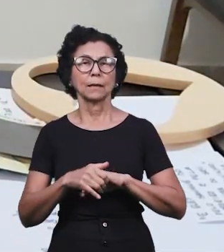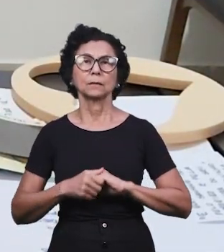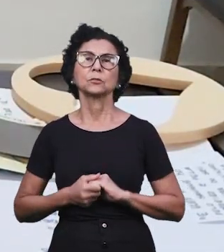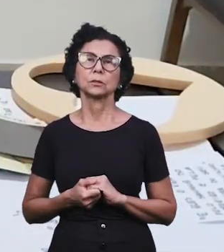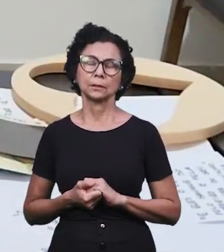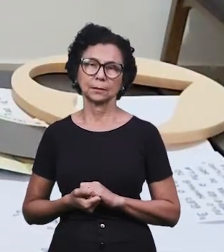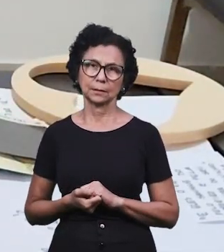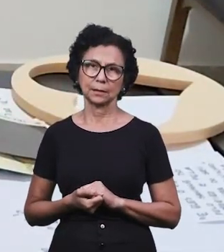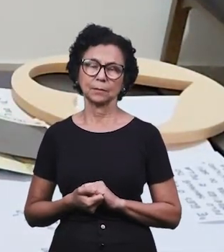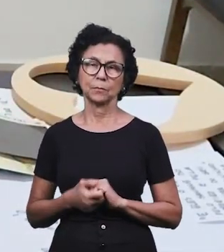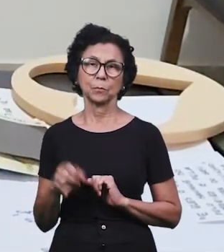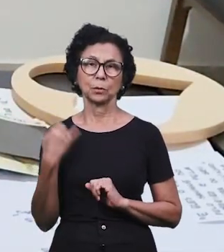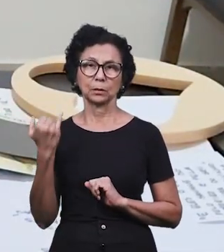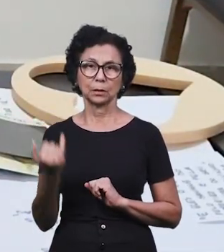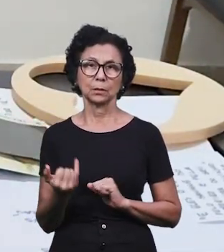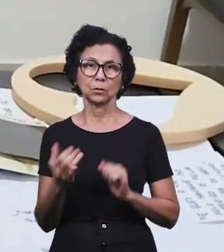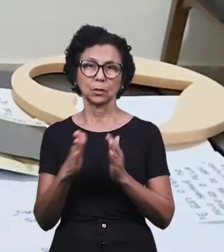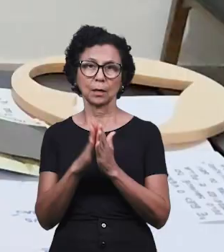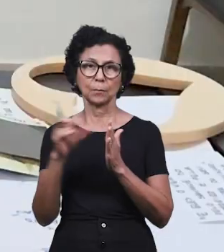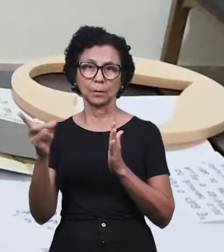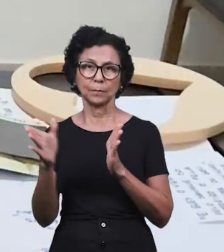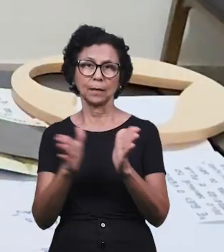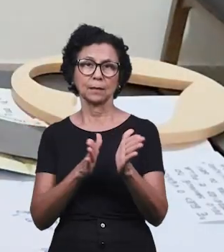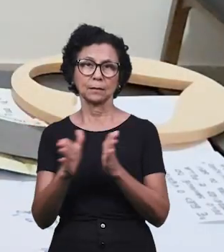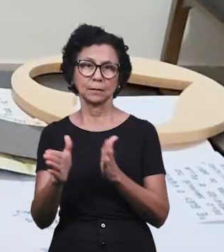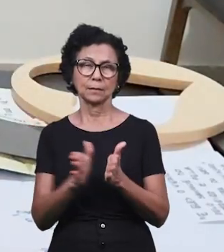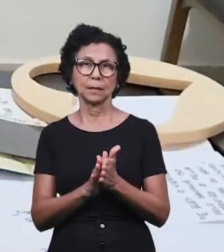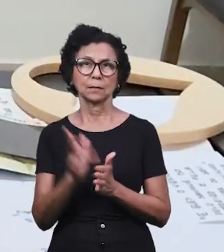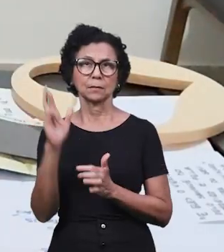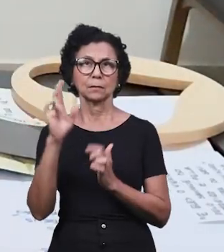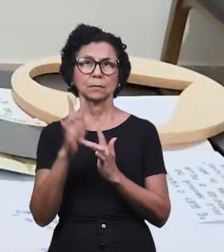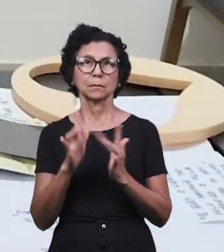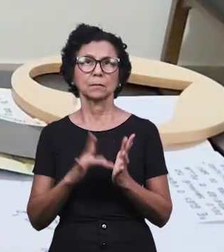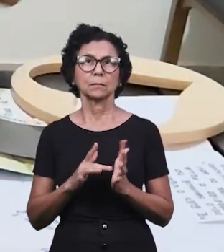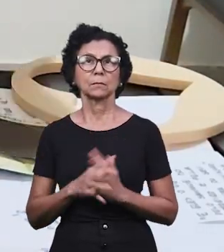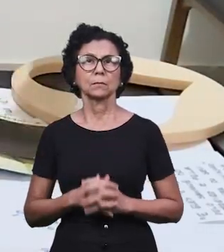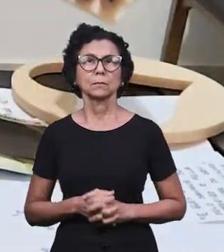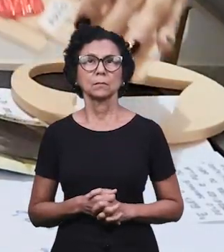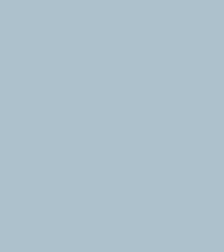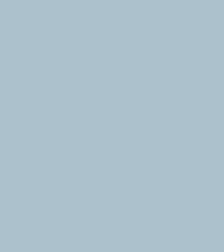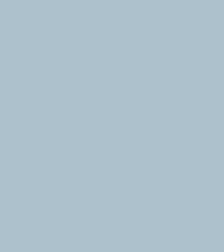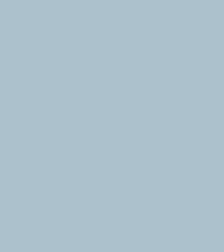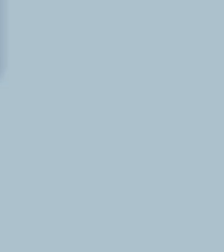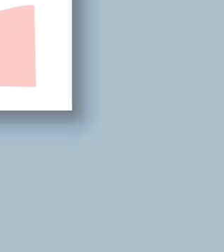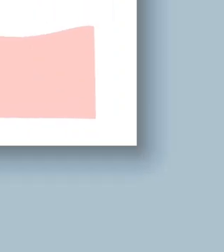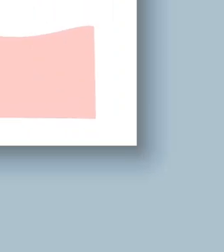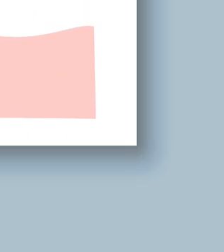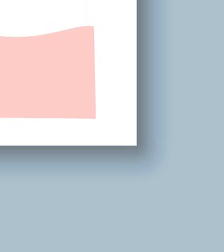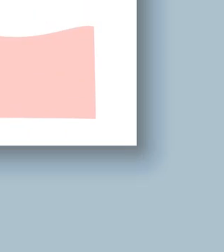tenham o acesso devido à palavra do Senhor. Amém? A paz do Senhor Jesus.